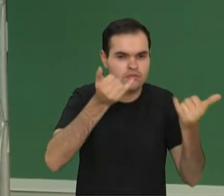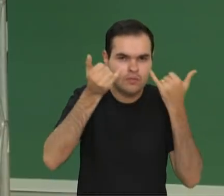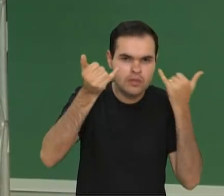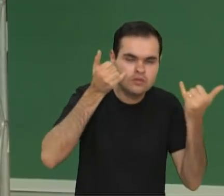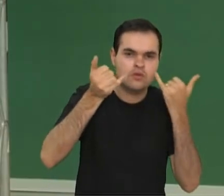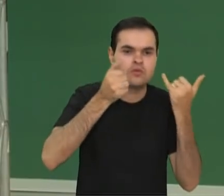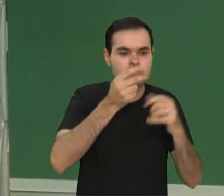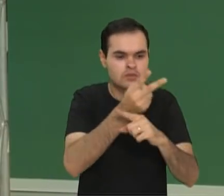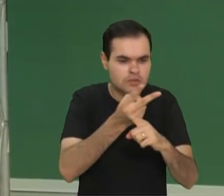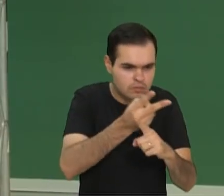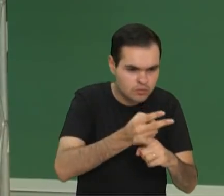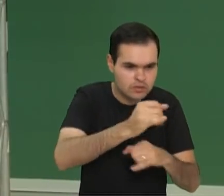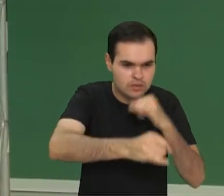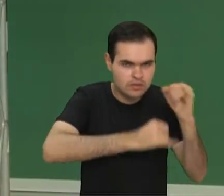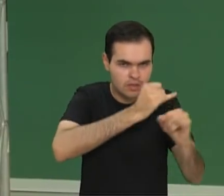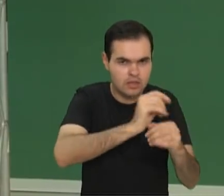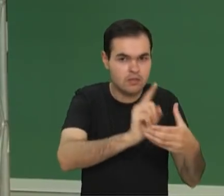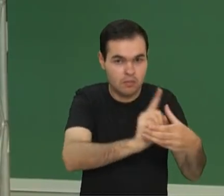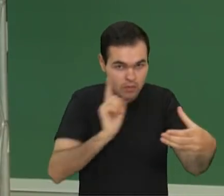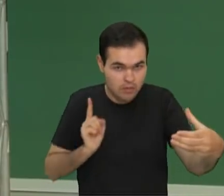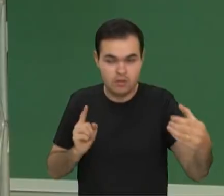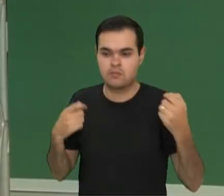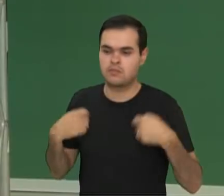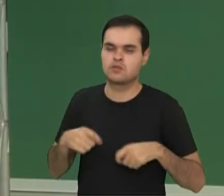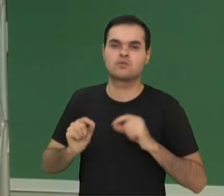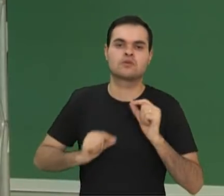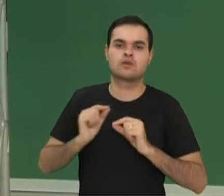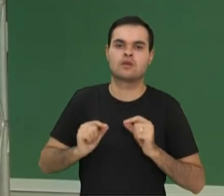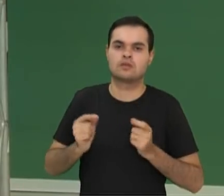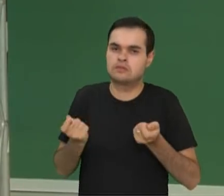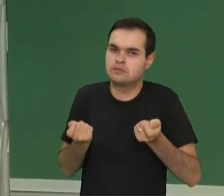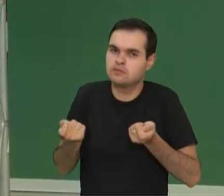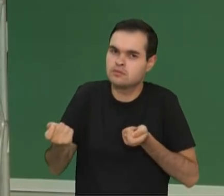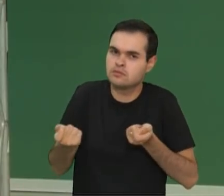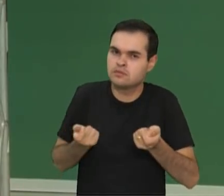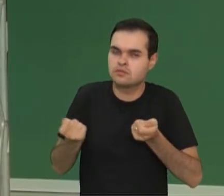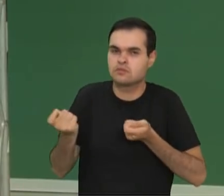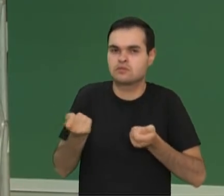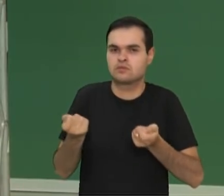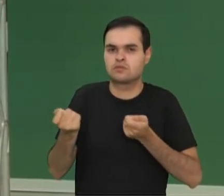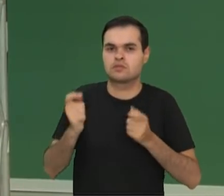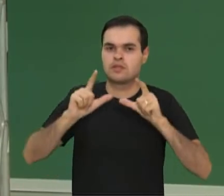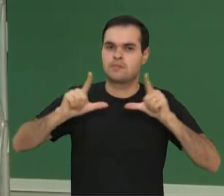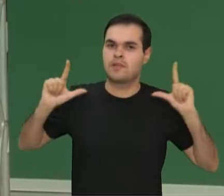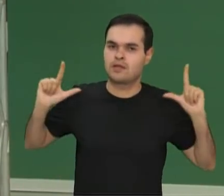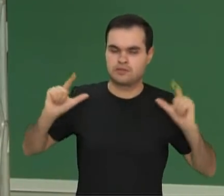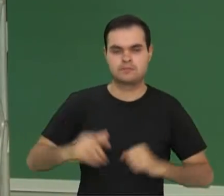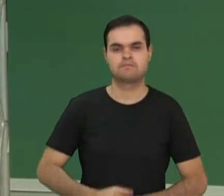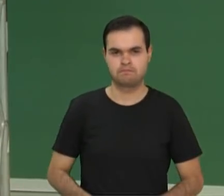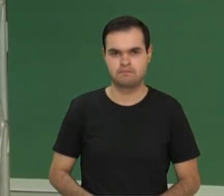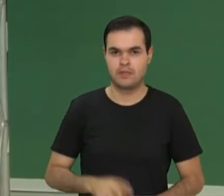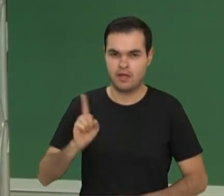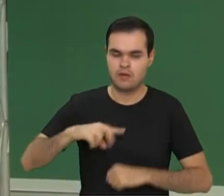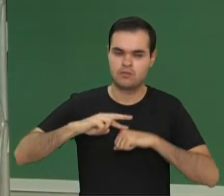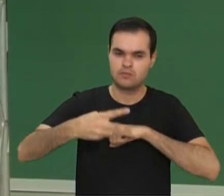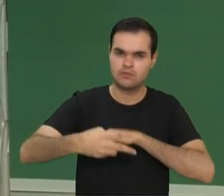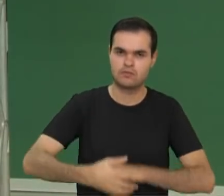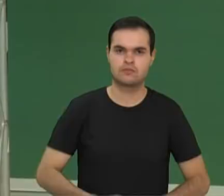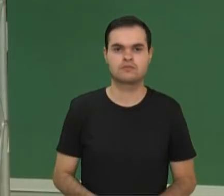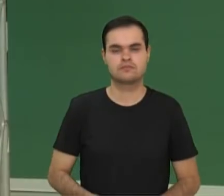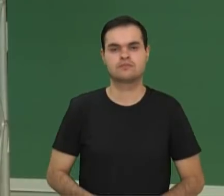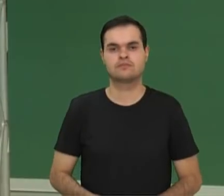das buscas da internet, a consequência é que nós temos que administrar a nossa imagem. Essa é a consequência.